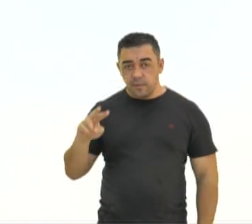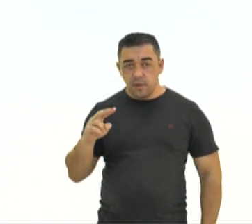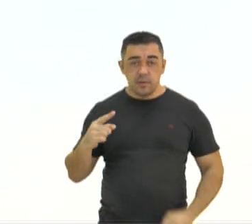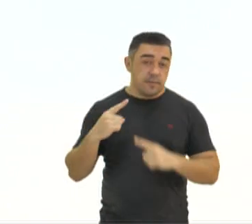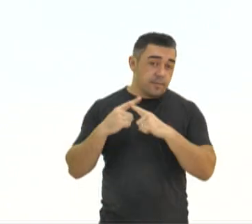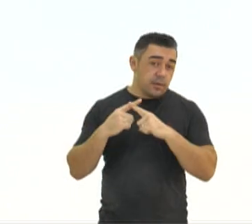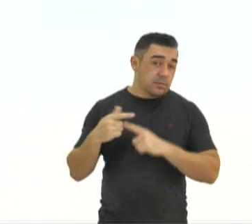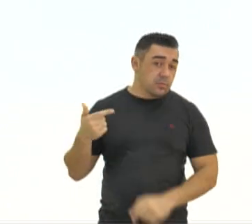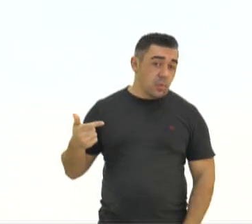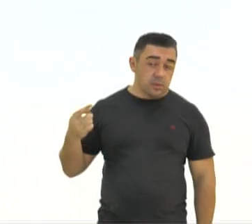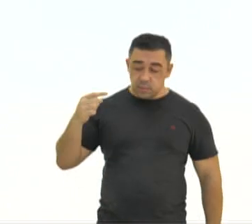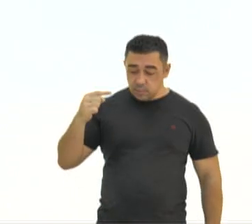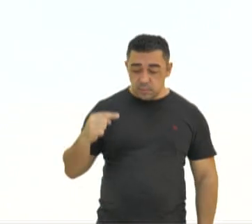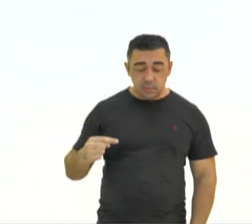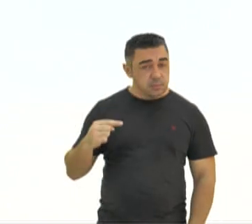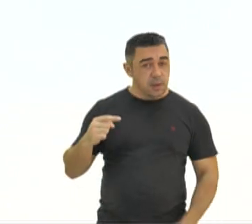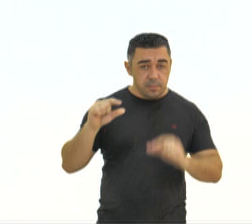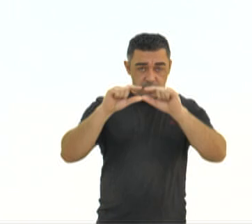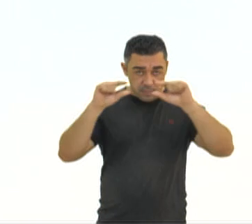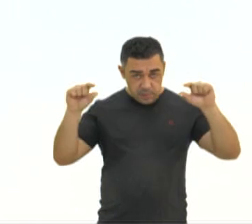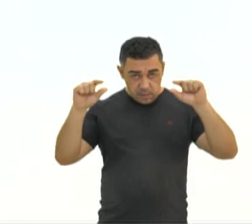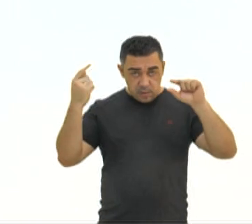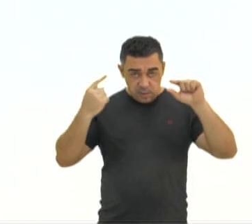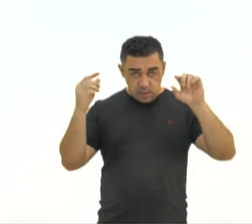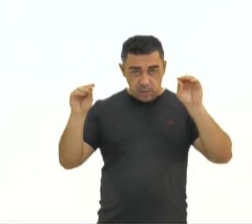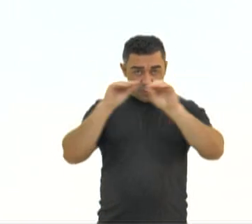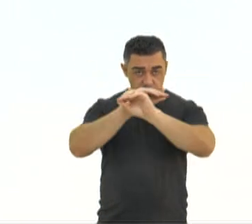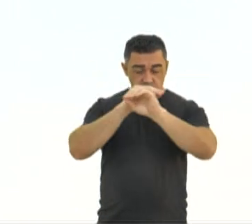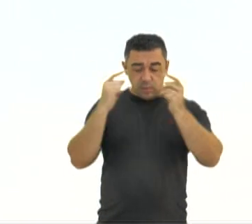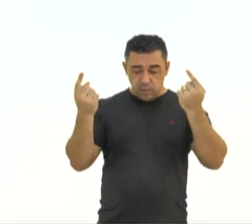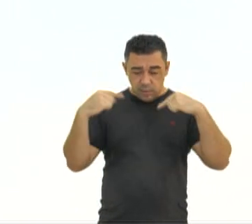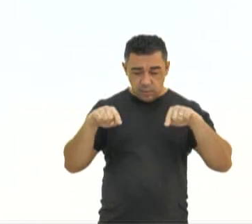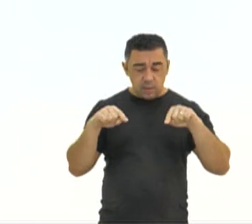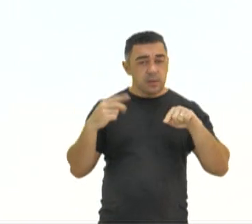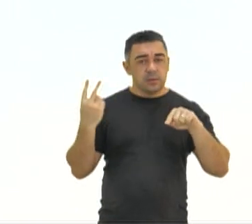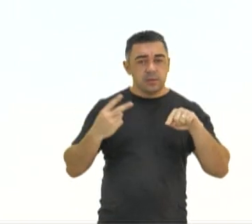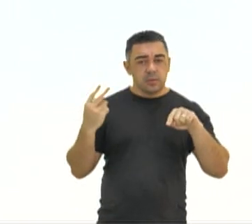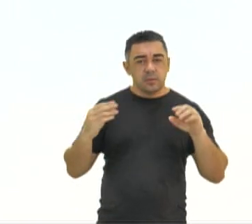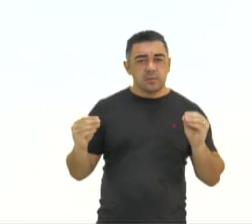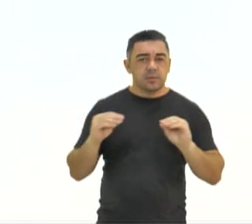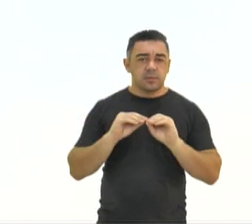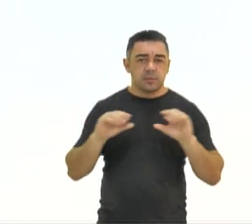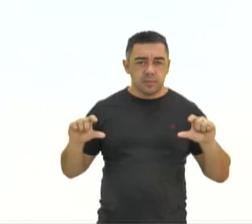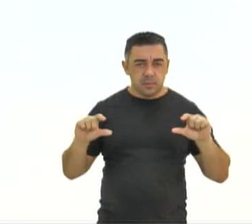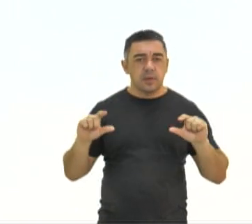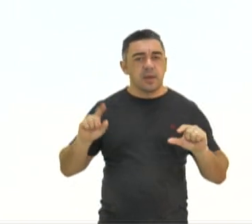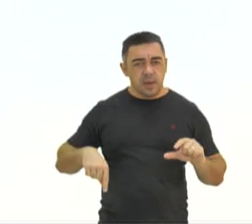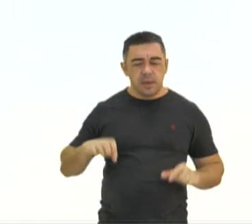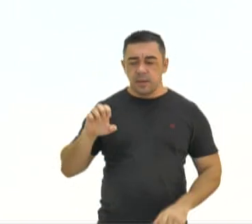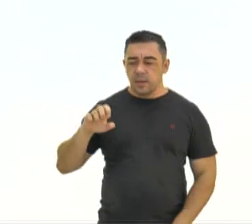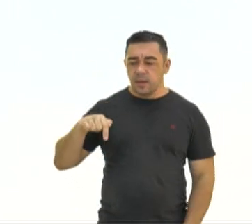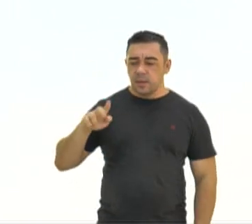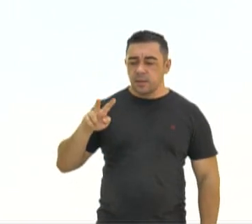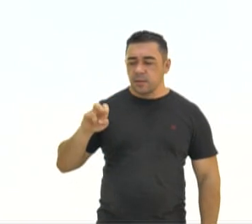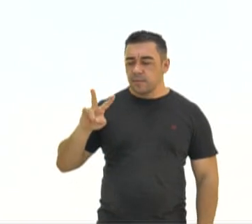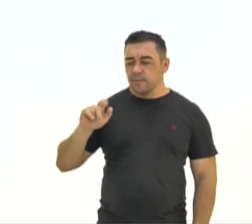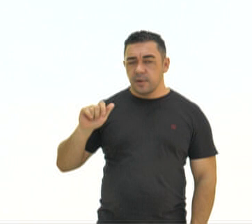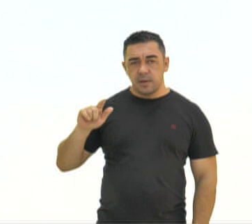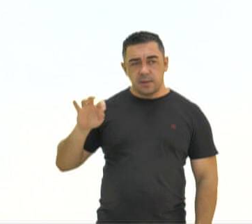multiplicado por 2 a primeira equação, né, que ela vai resultar na minha segunda equação. Então, isso eu chamo de equação equivalente.